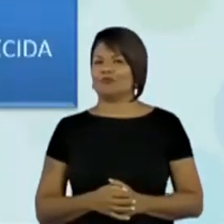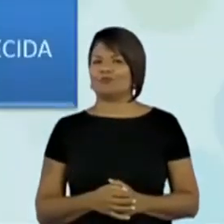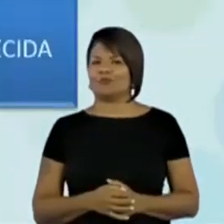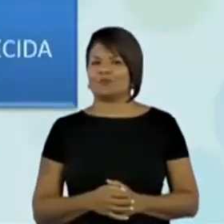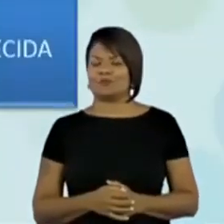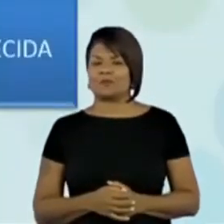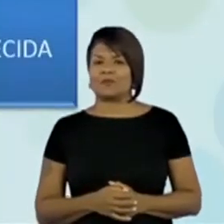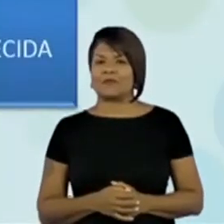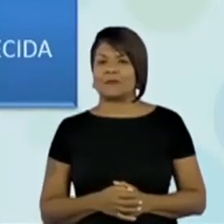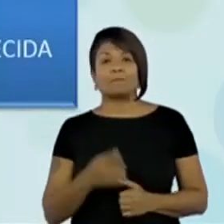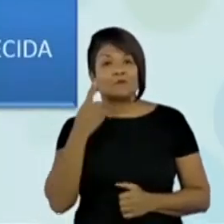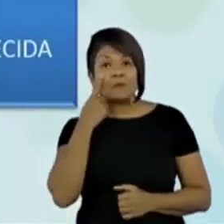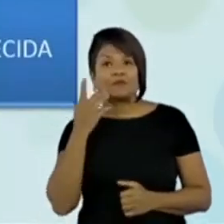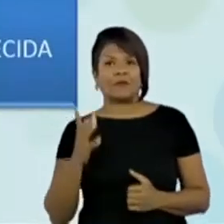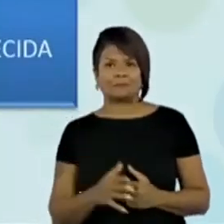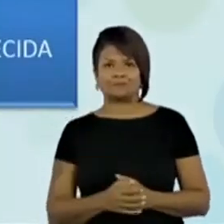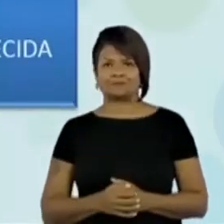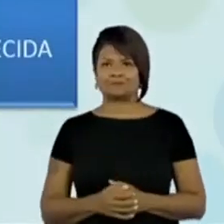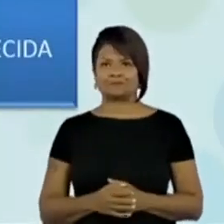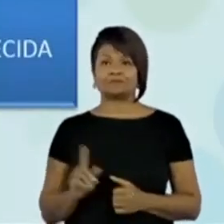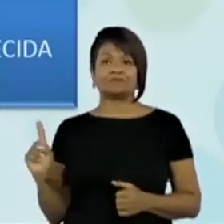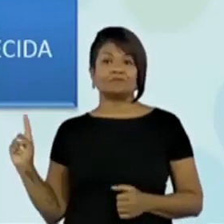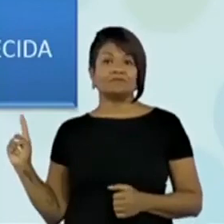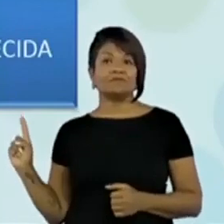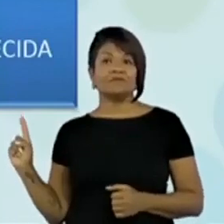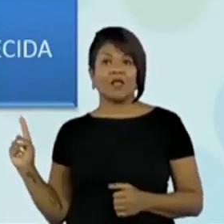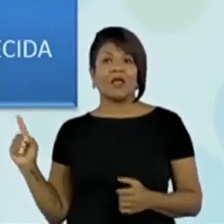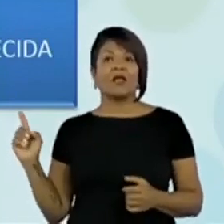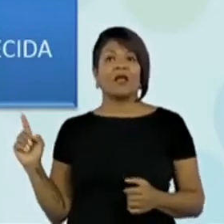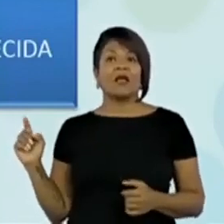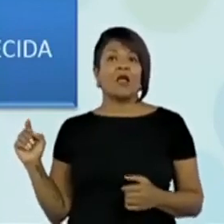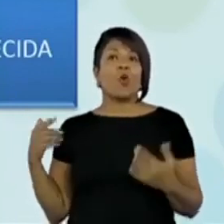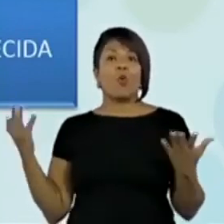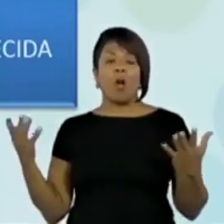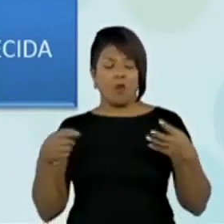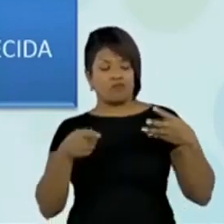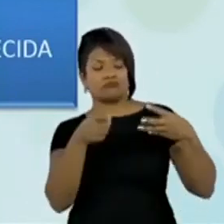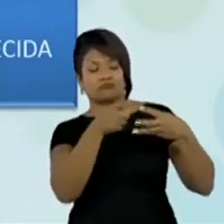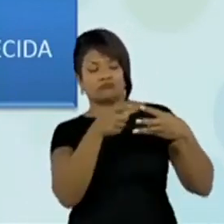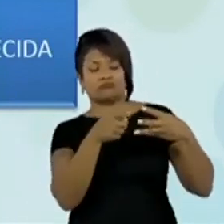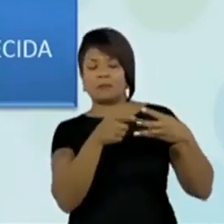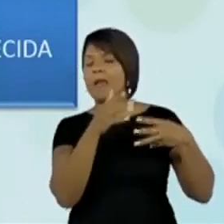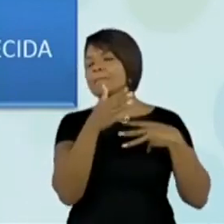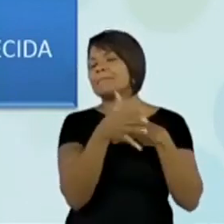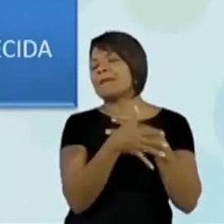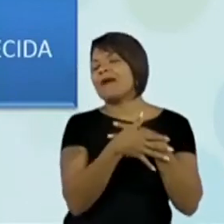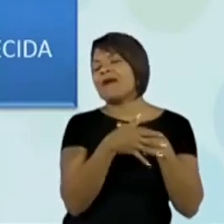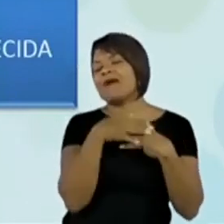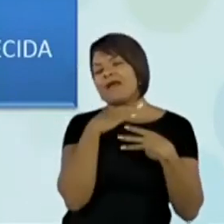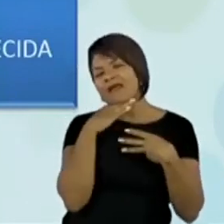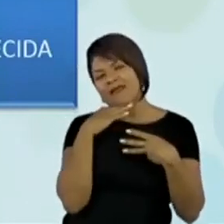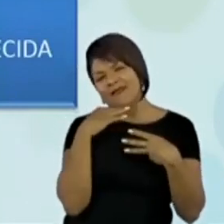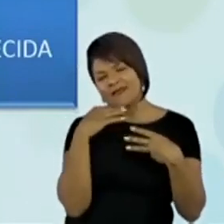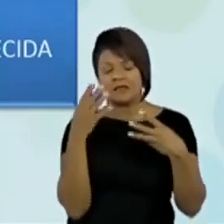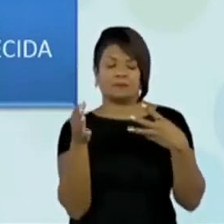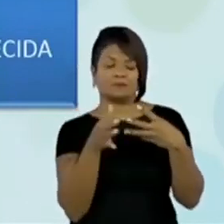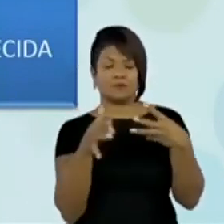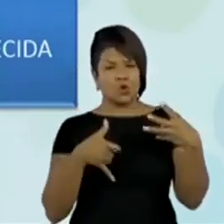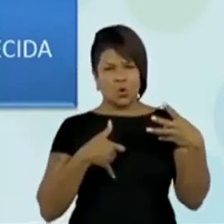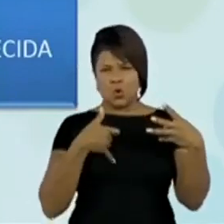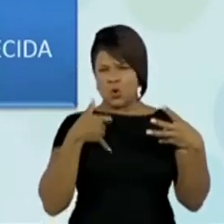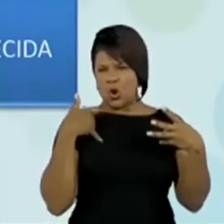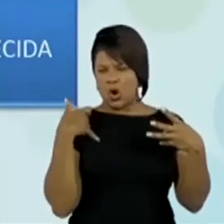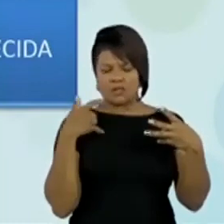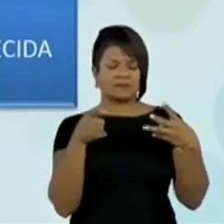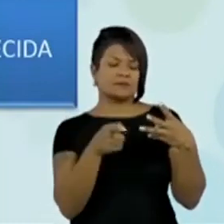ver. Toda cheia de si é estar toda meiga? É estar toda orgulhosa?